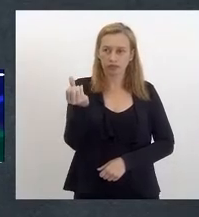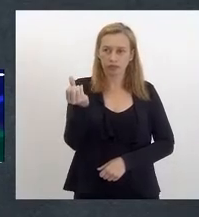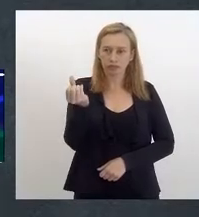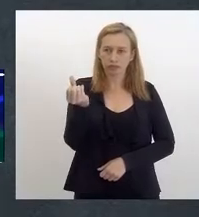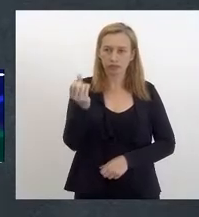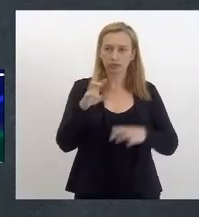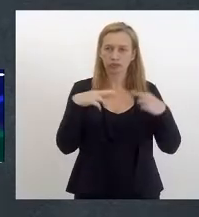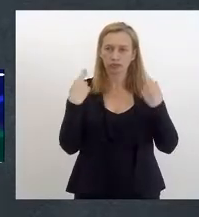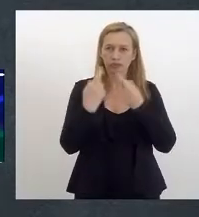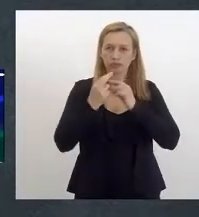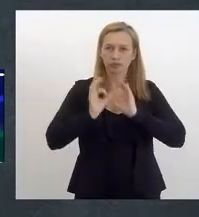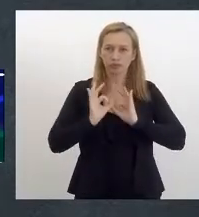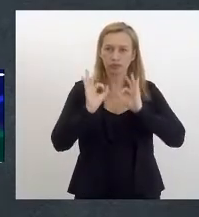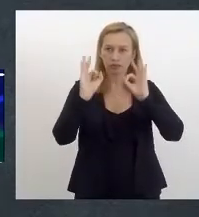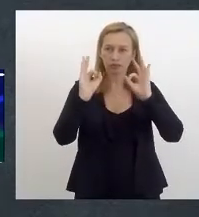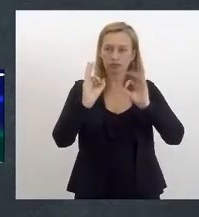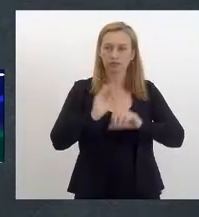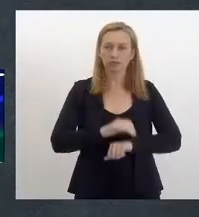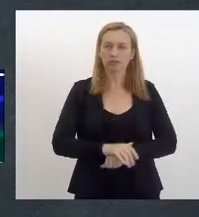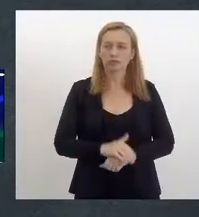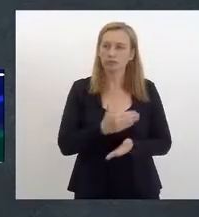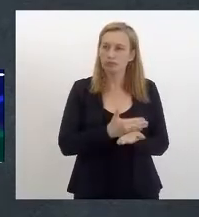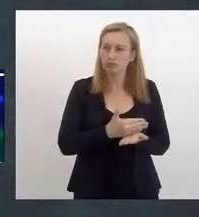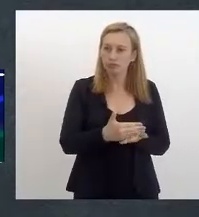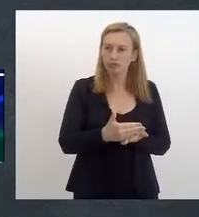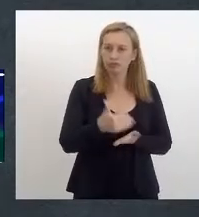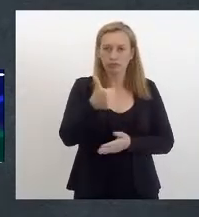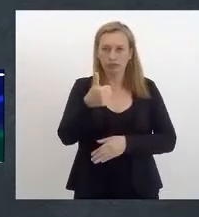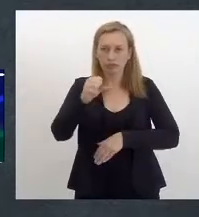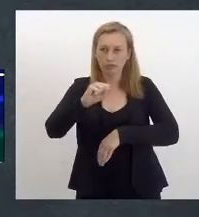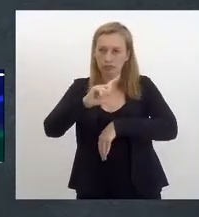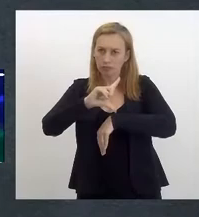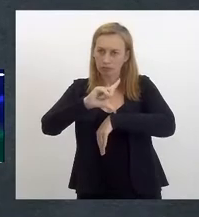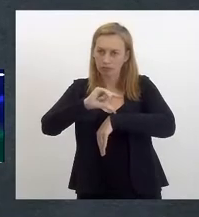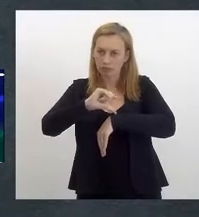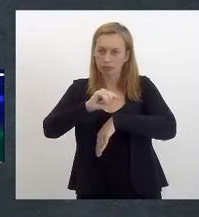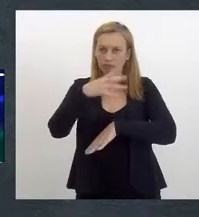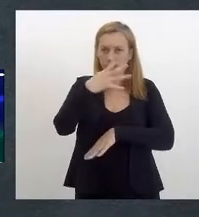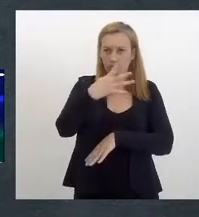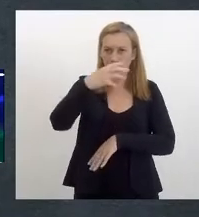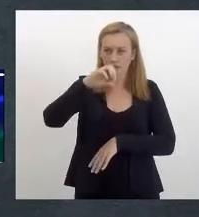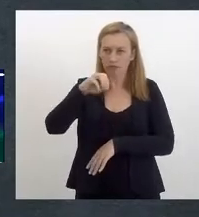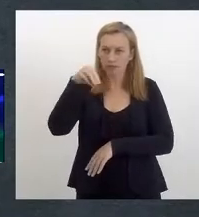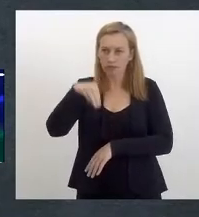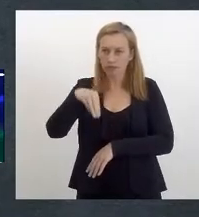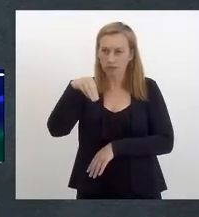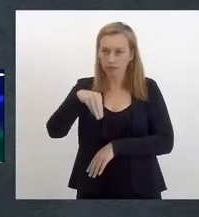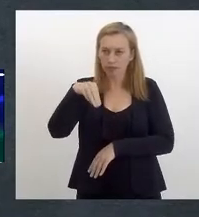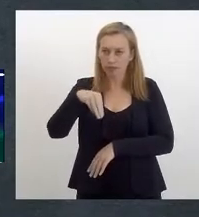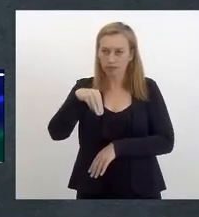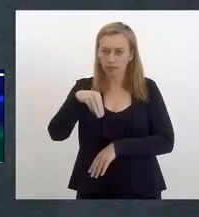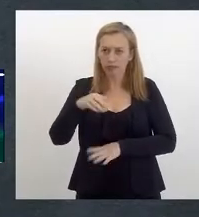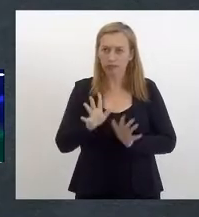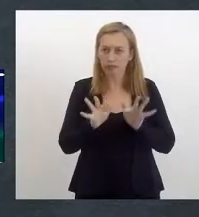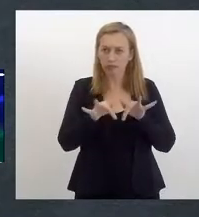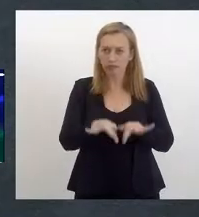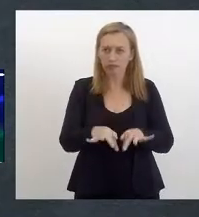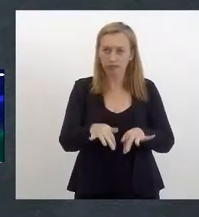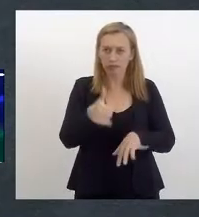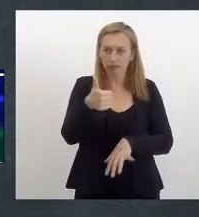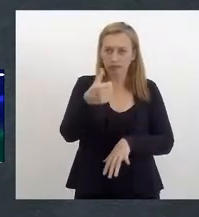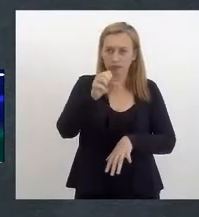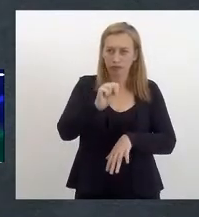sessão extraordinária que iniciadas 18:40 encerrou-se